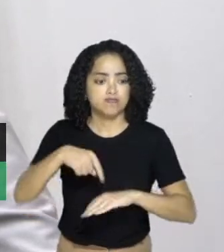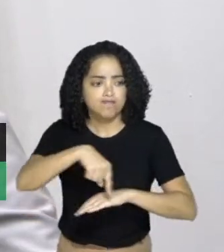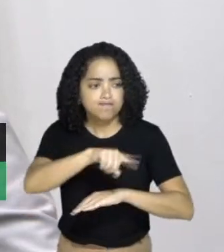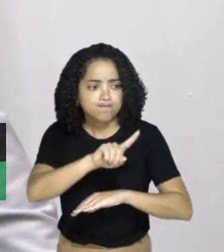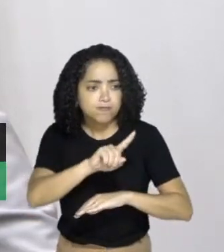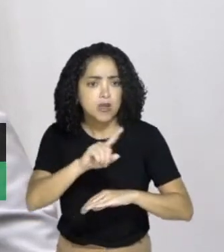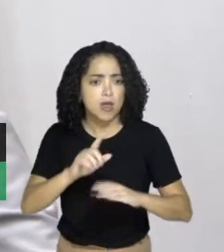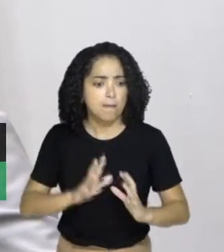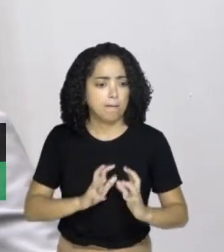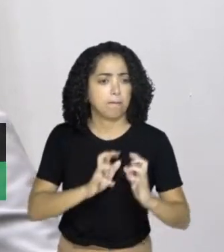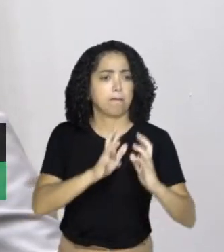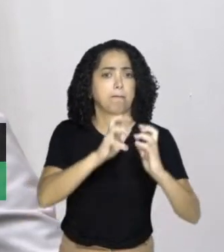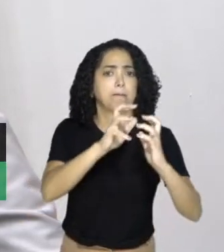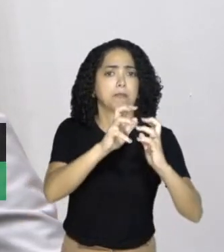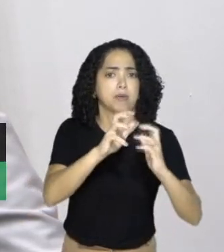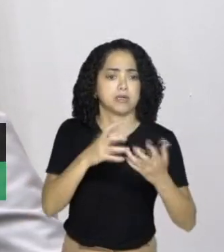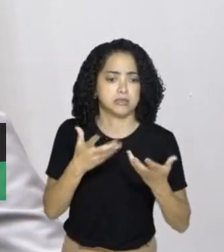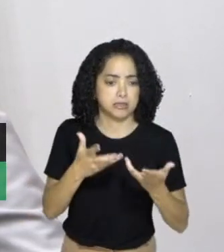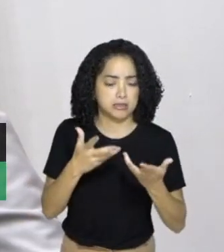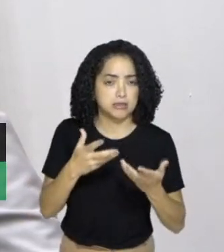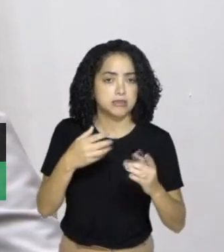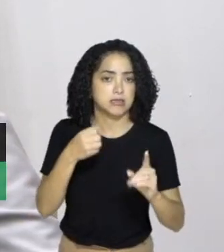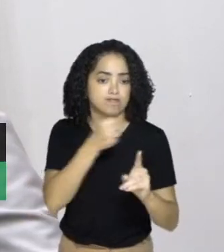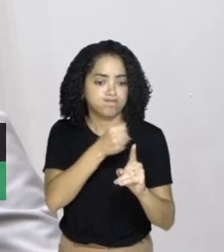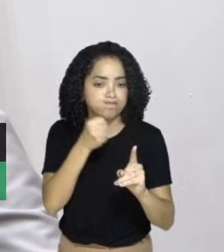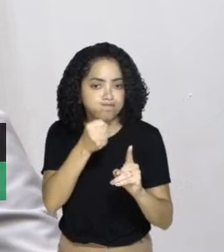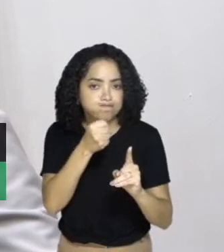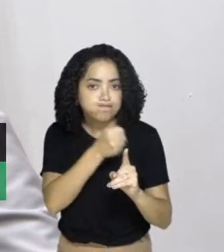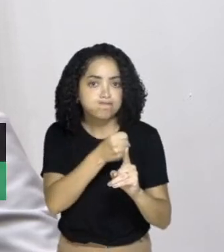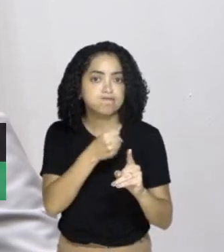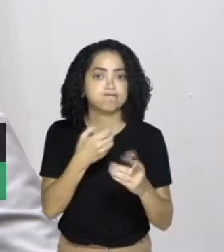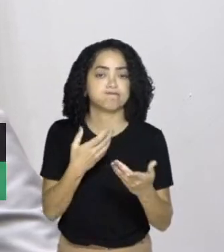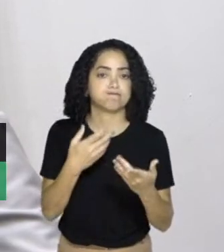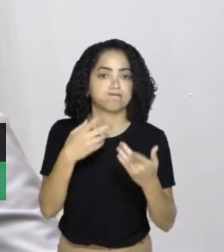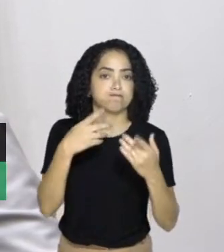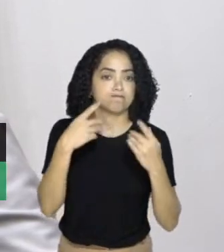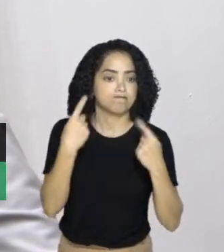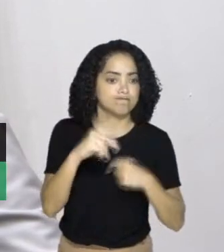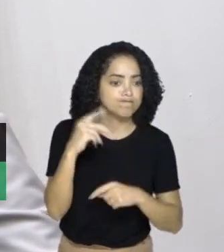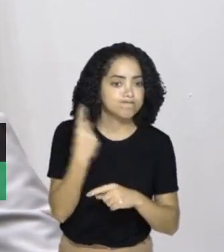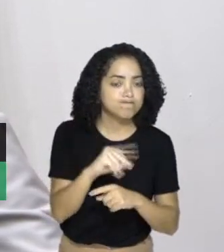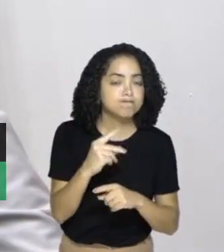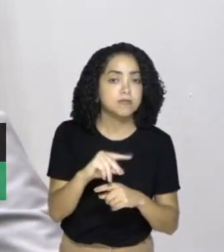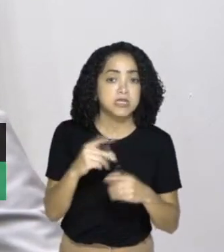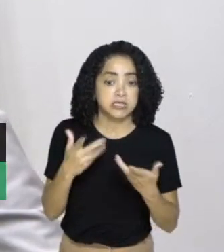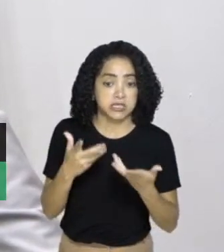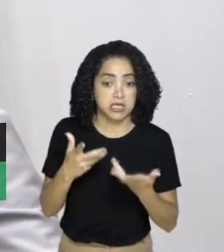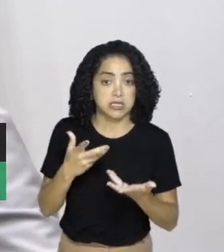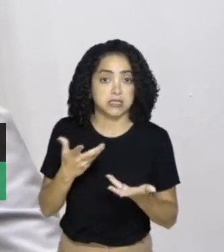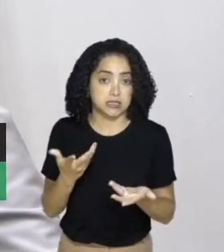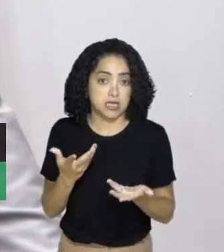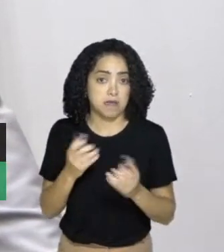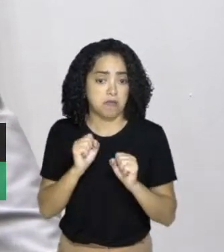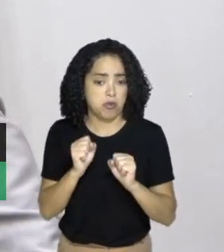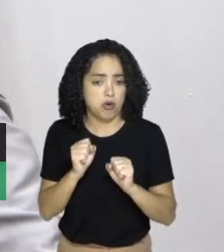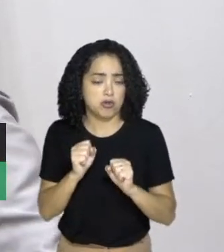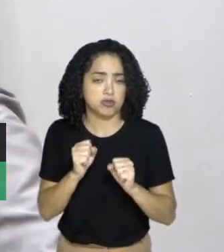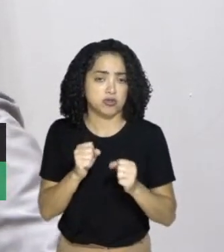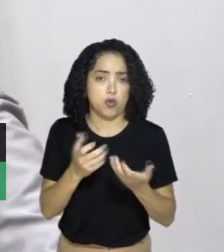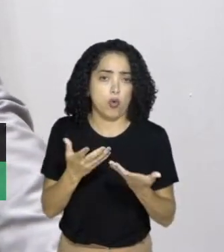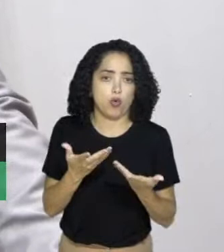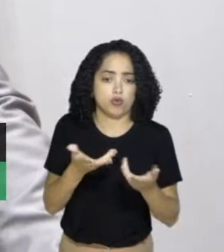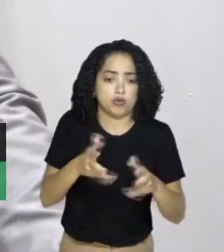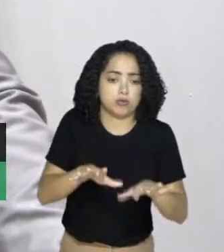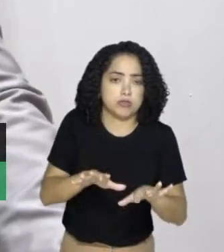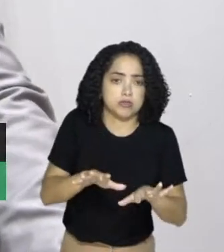por livre e espontânea vontade dela. Se ela quiser passar por uma situação dessa, é uma opção dela. Ela poderia se negar a subir no ringue e